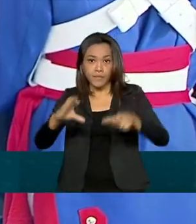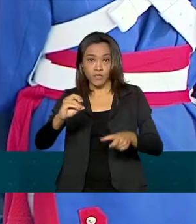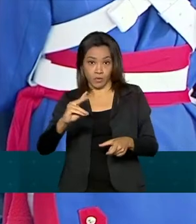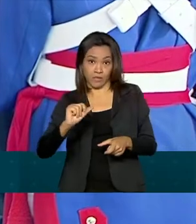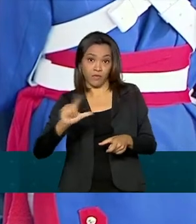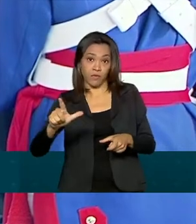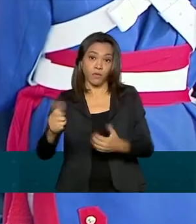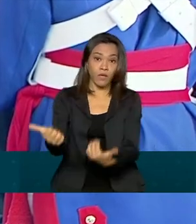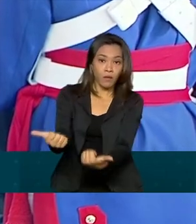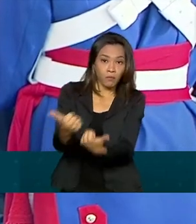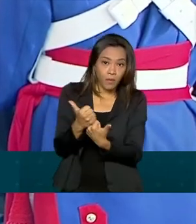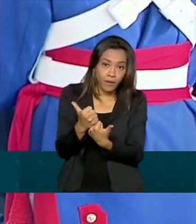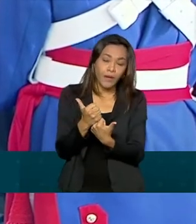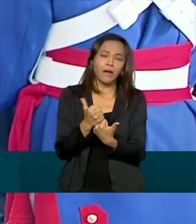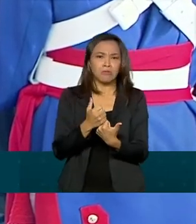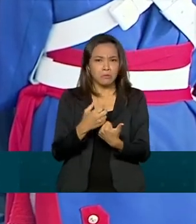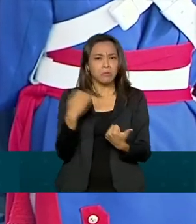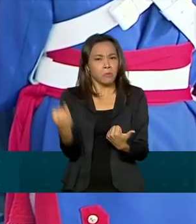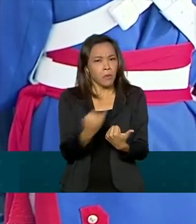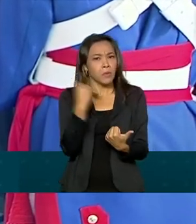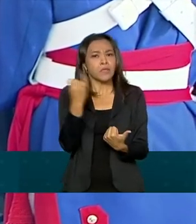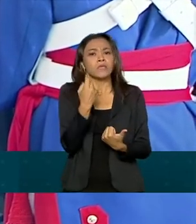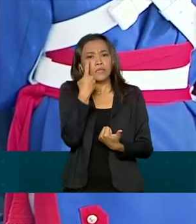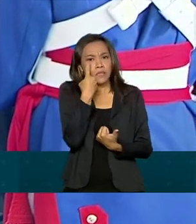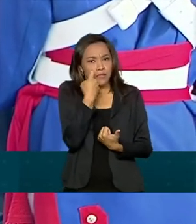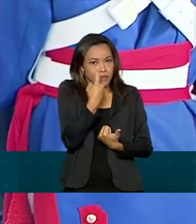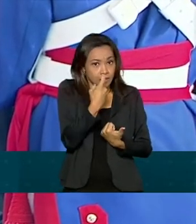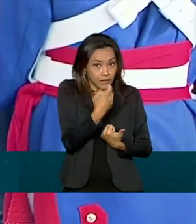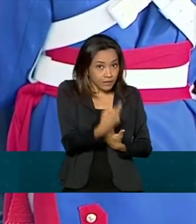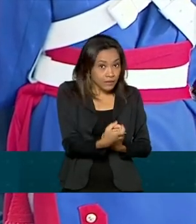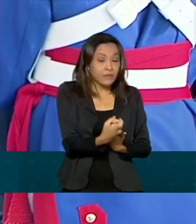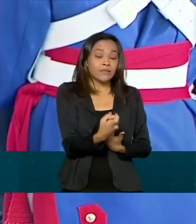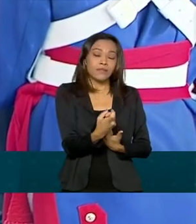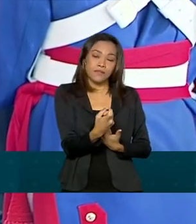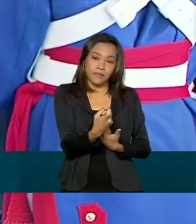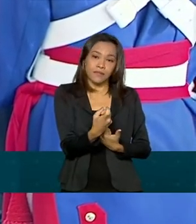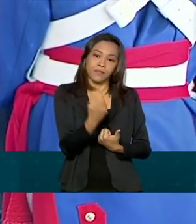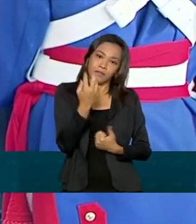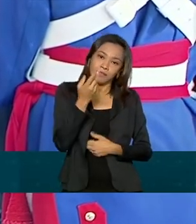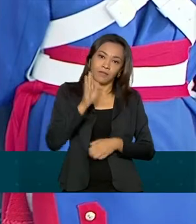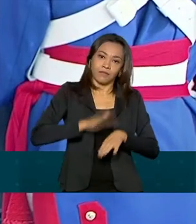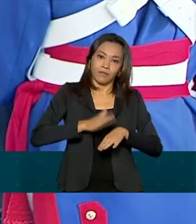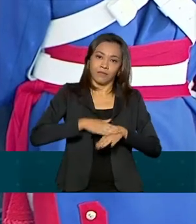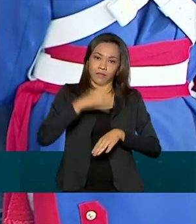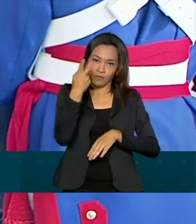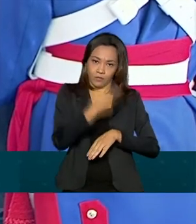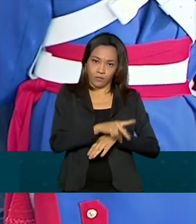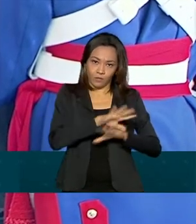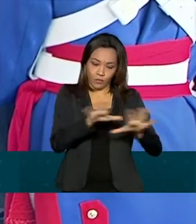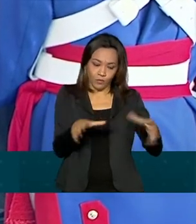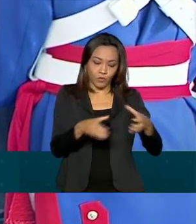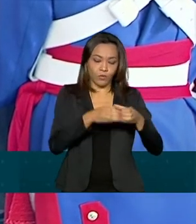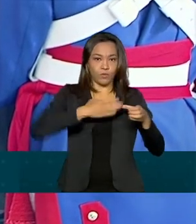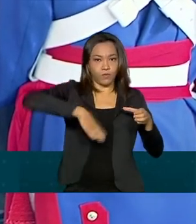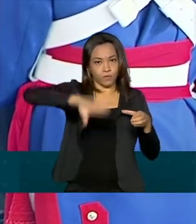serviço relevante em prol do interesse e do bom nome do exército brasileiro